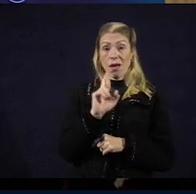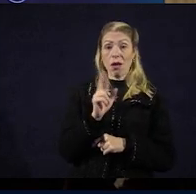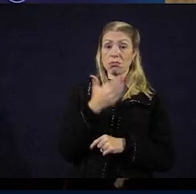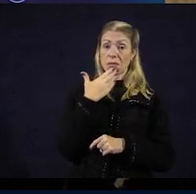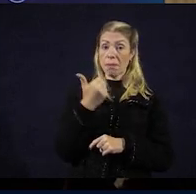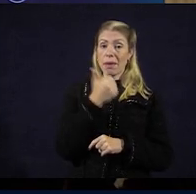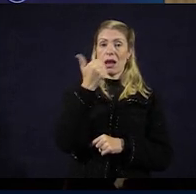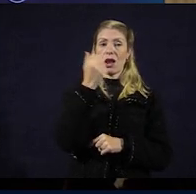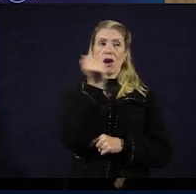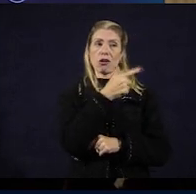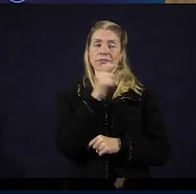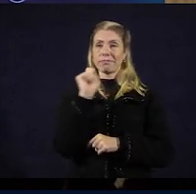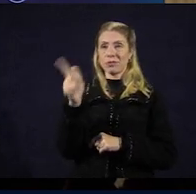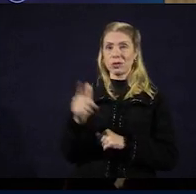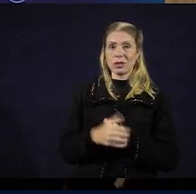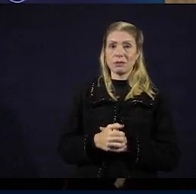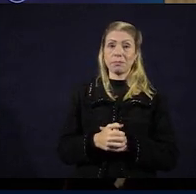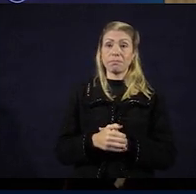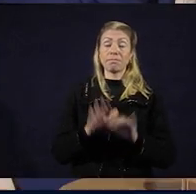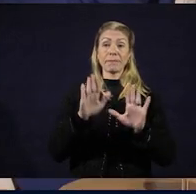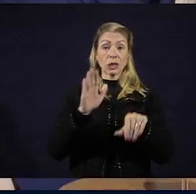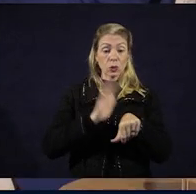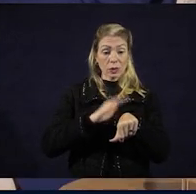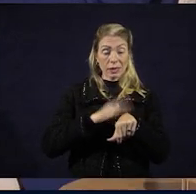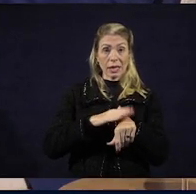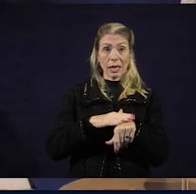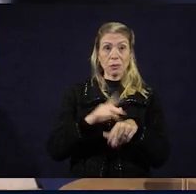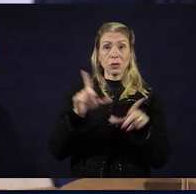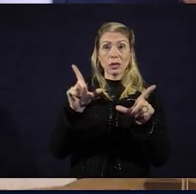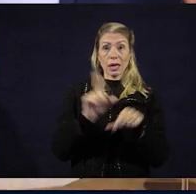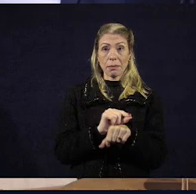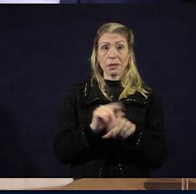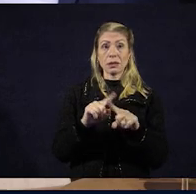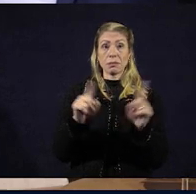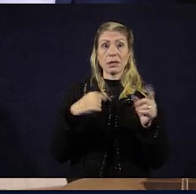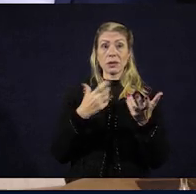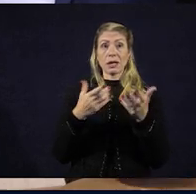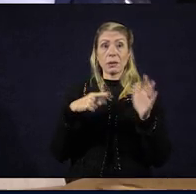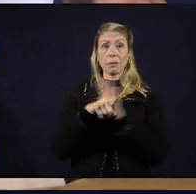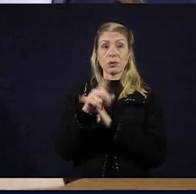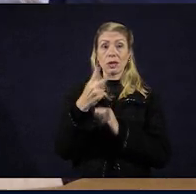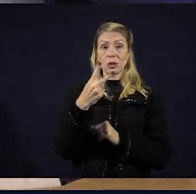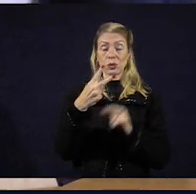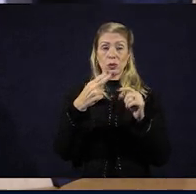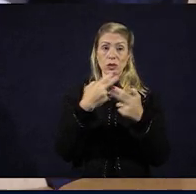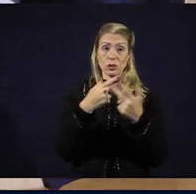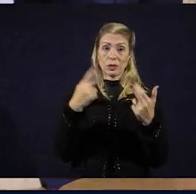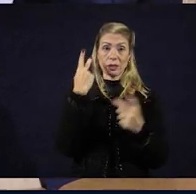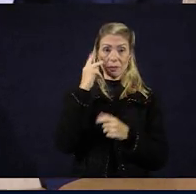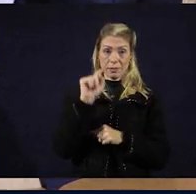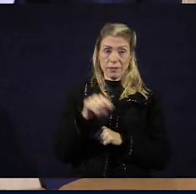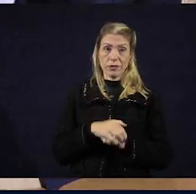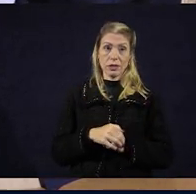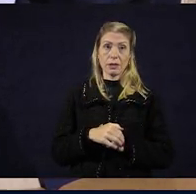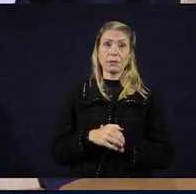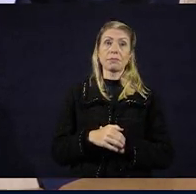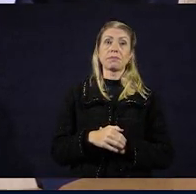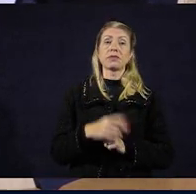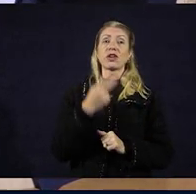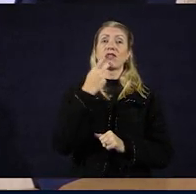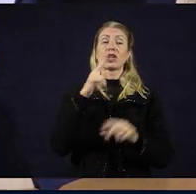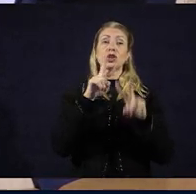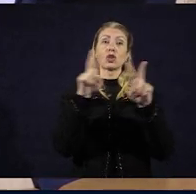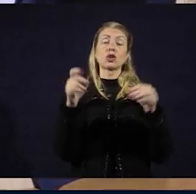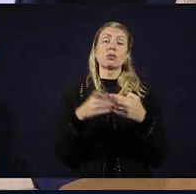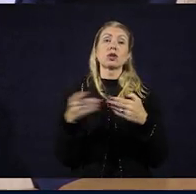enfim tá acabando mas eu queria perguntar mais duas coisas para você a primeira em relação você acabou de citar o